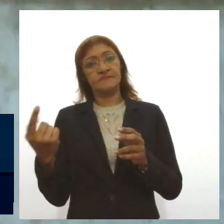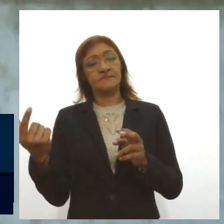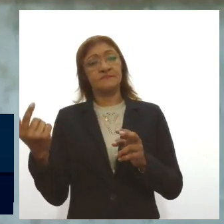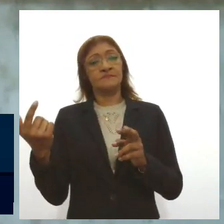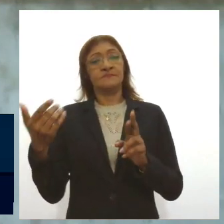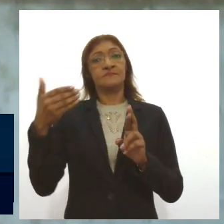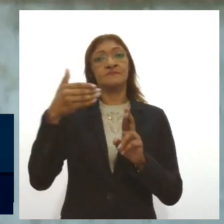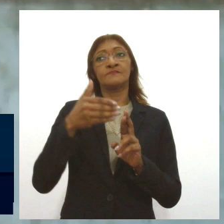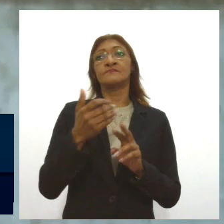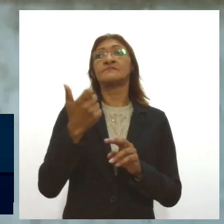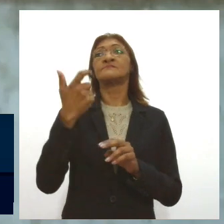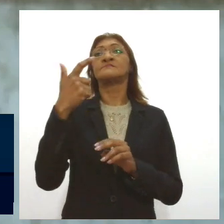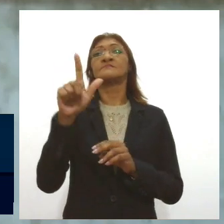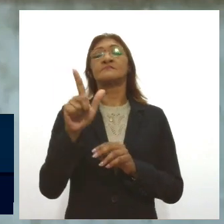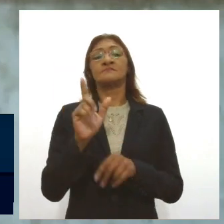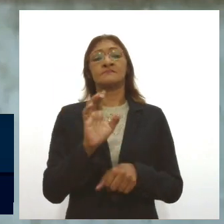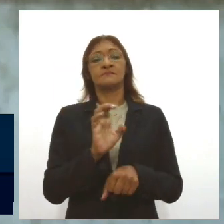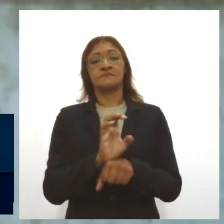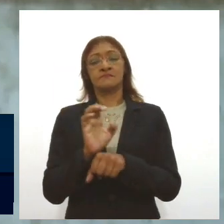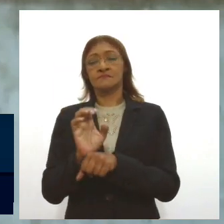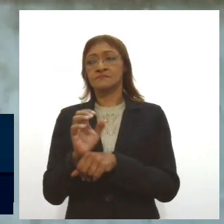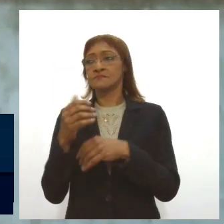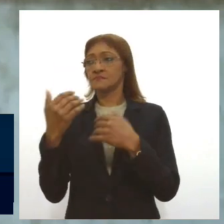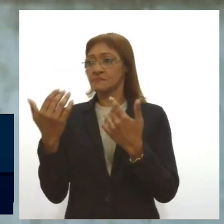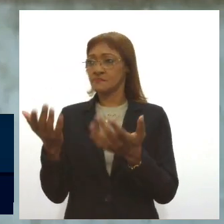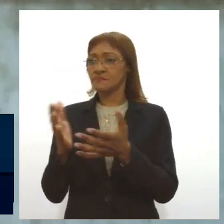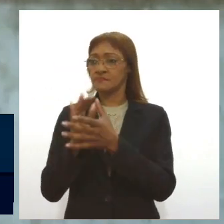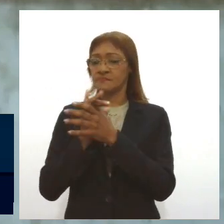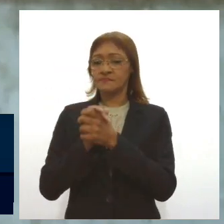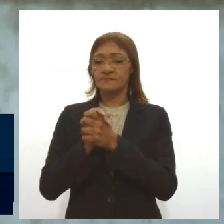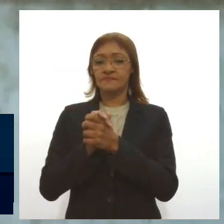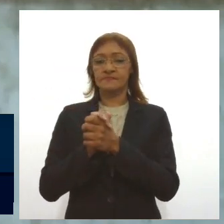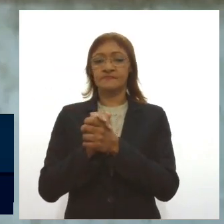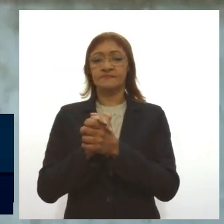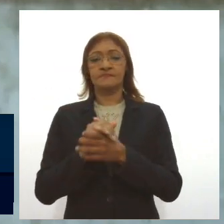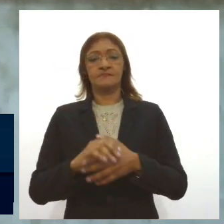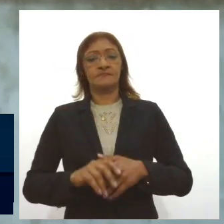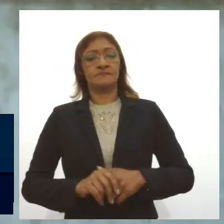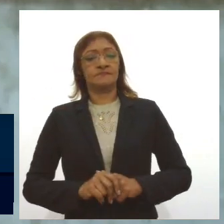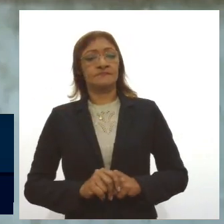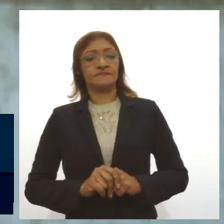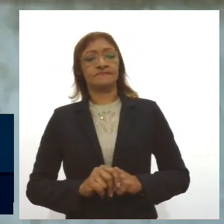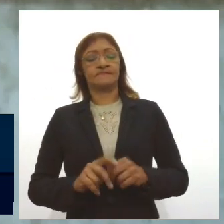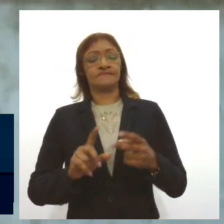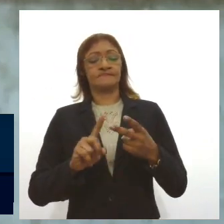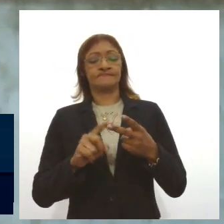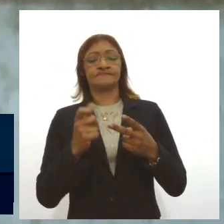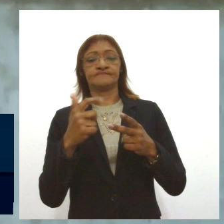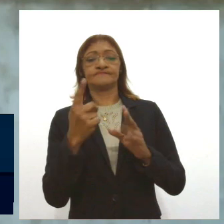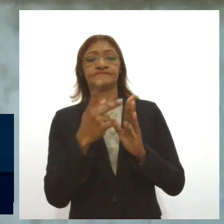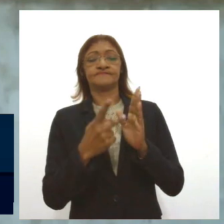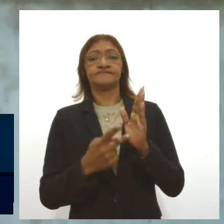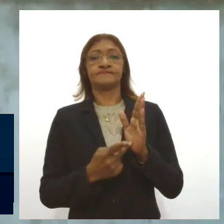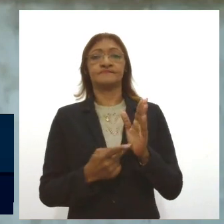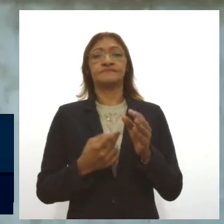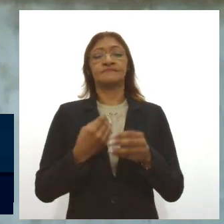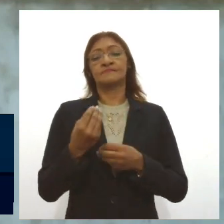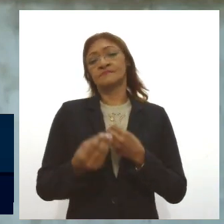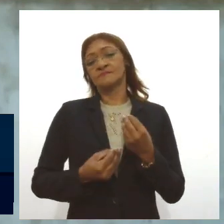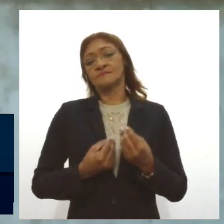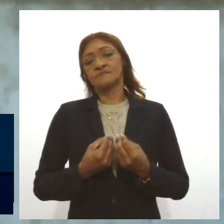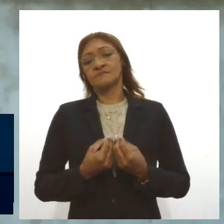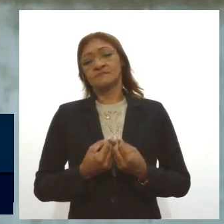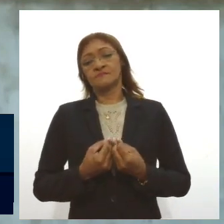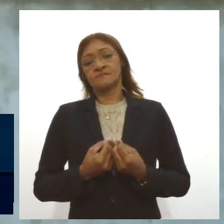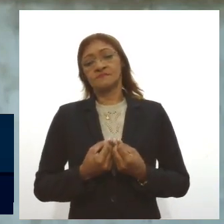para outros estados. Então, estão de parabéns. Outro gol de placa foi o PL de combate à desertificação,